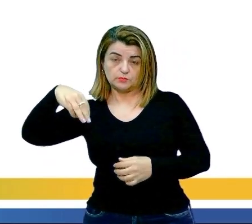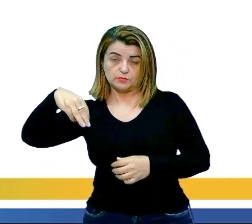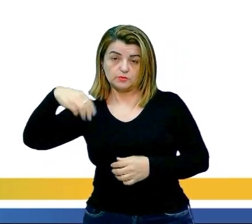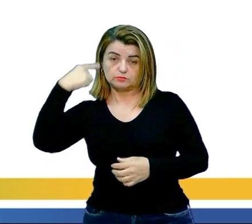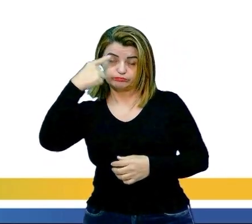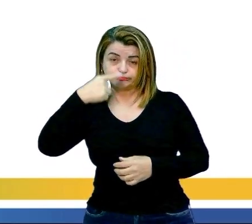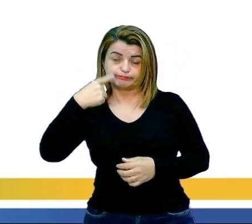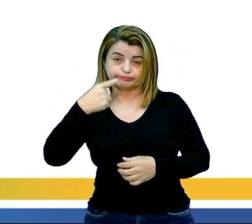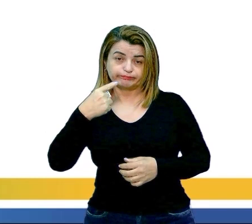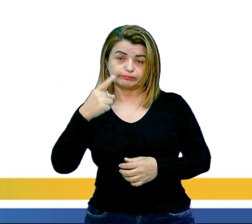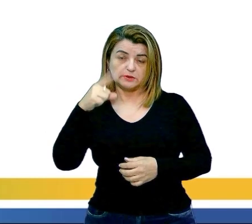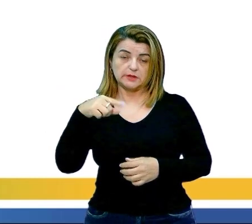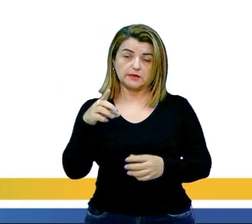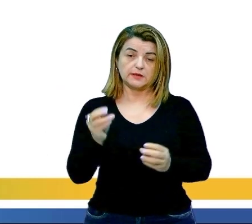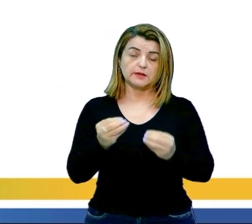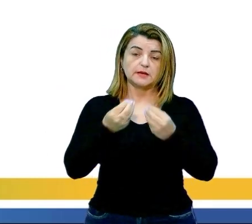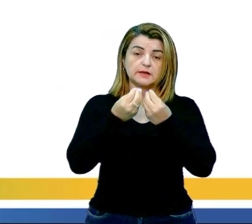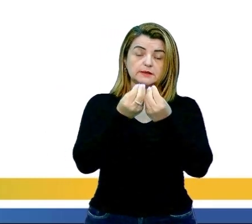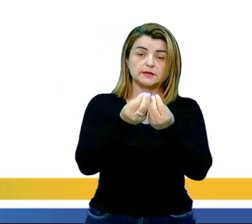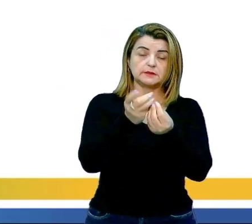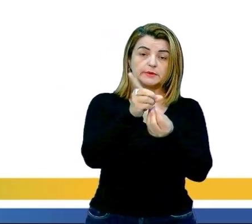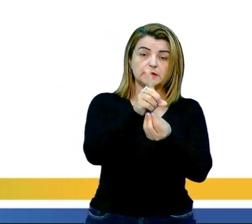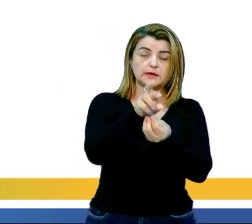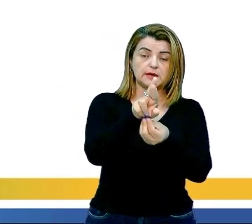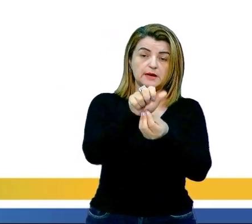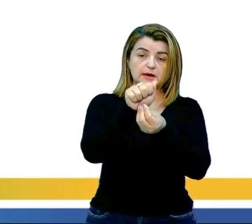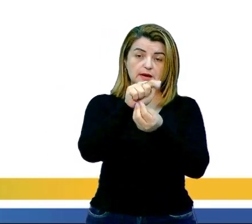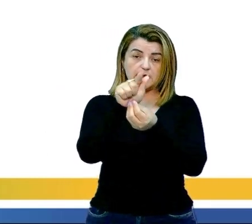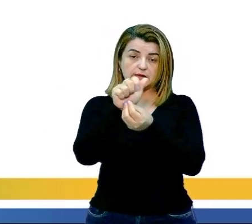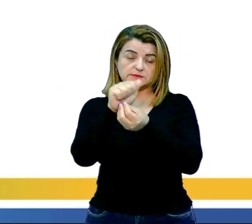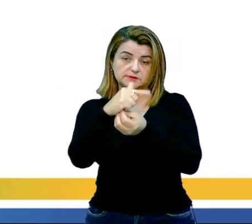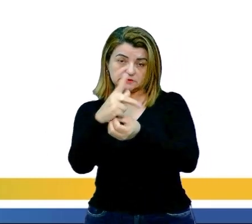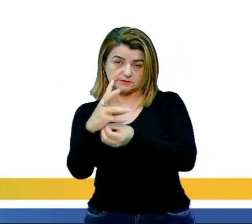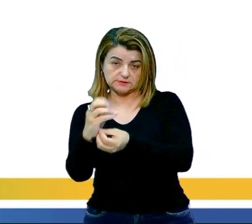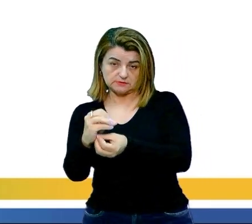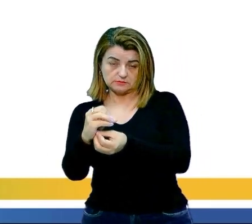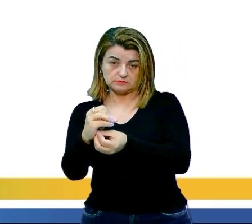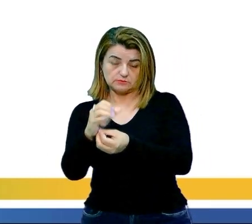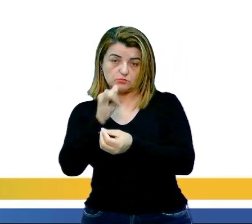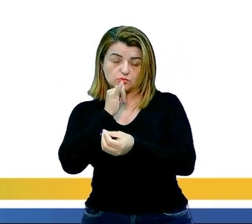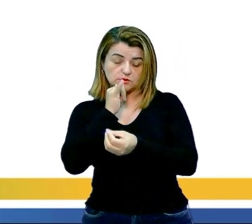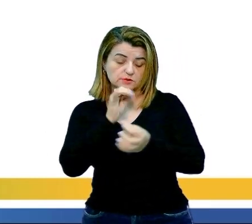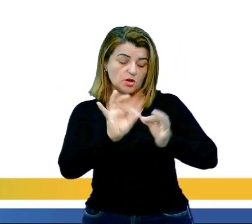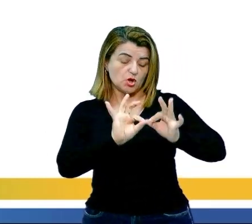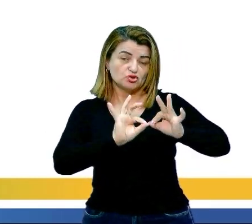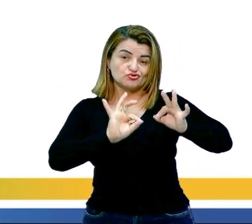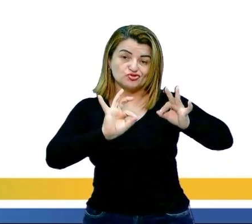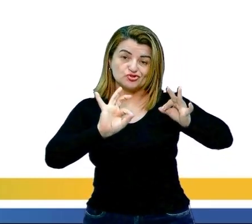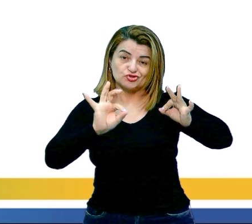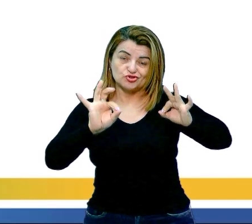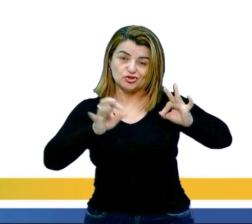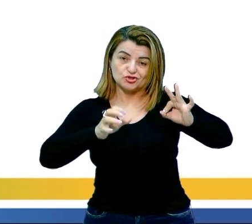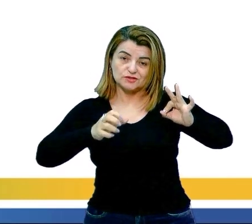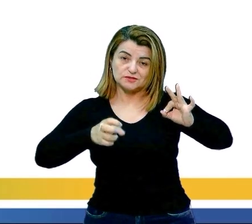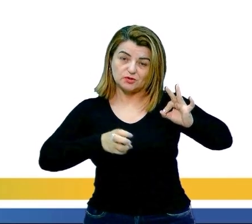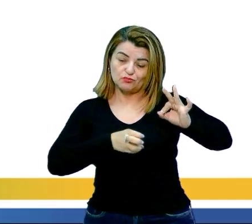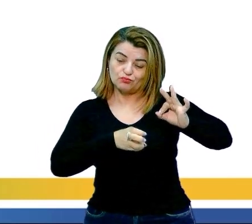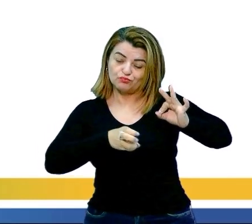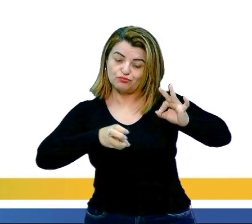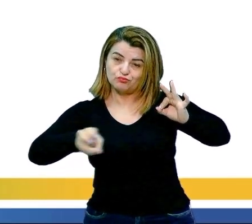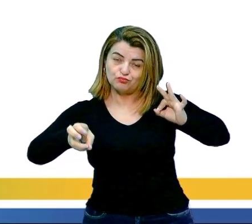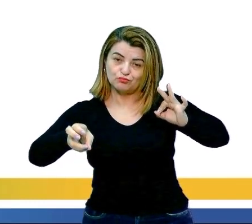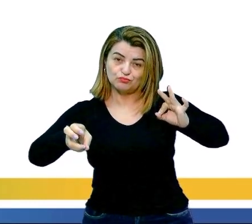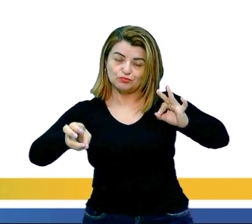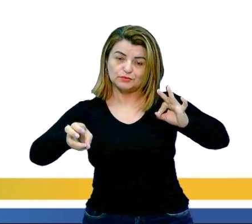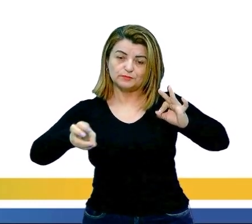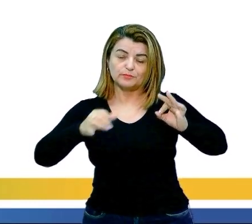razão entre a distância percorrida em quilômetro e o tempo gasto para percorrê-la em